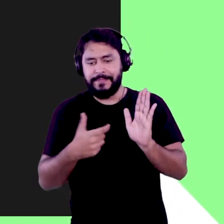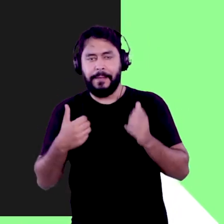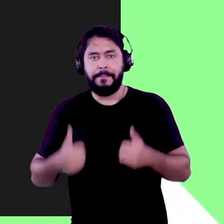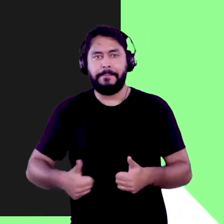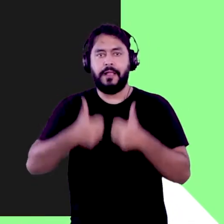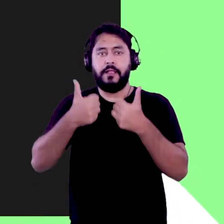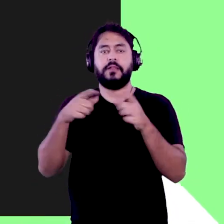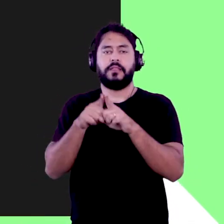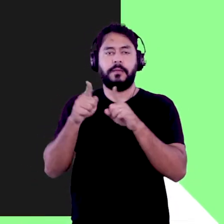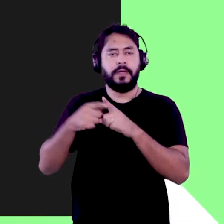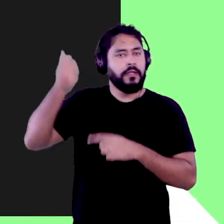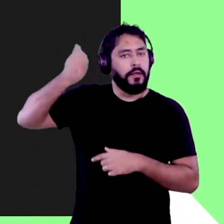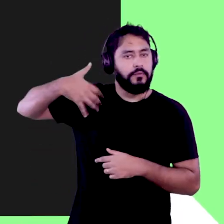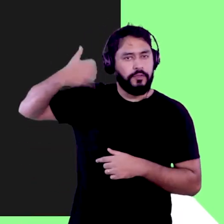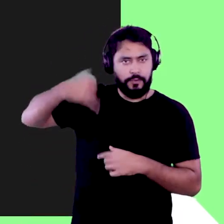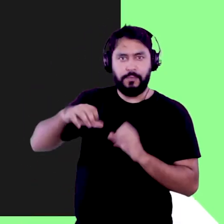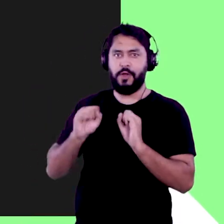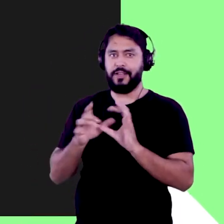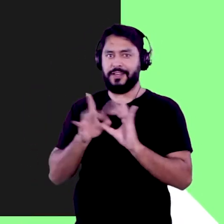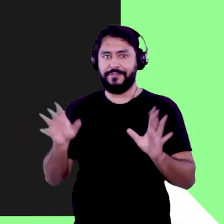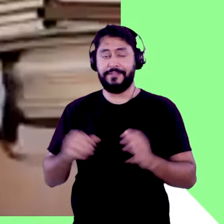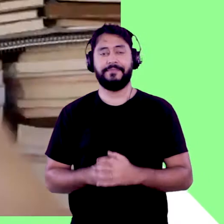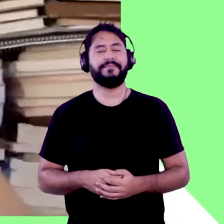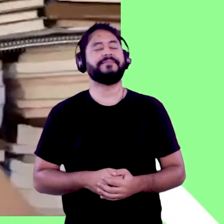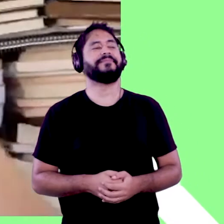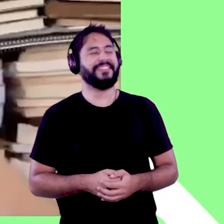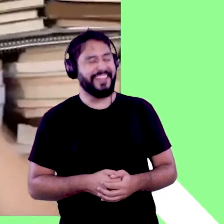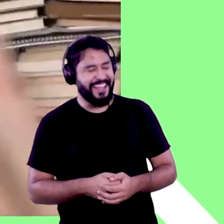autodescrição também. Liberei meu.